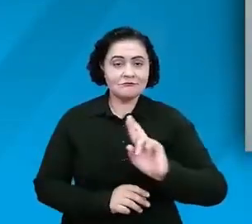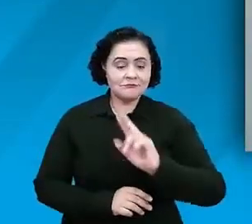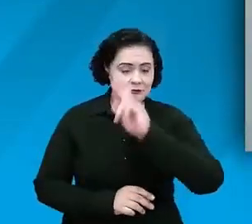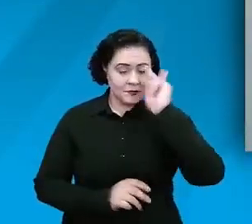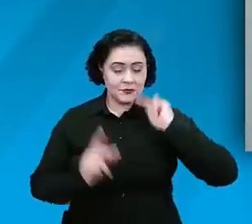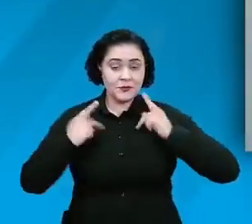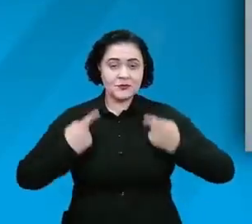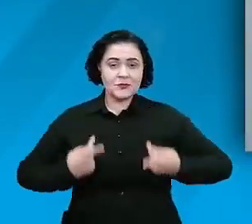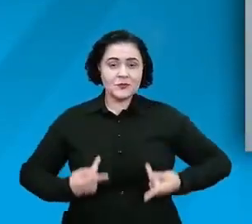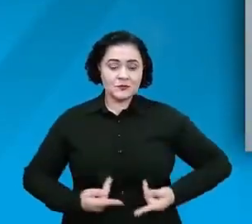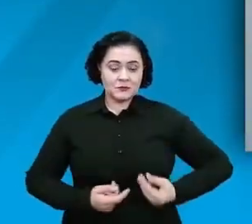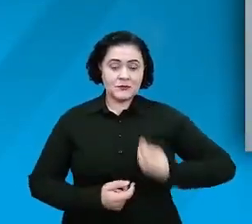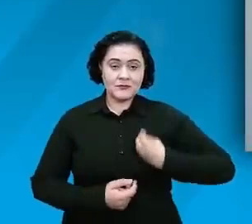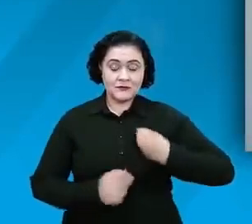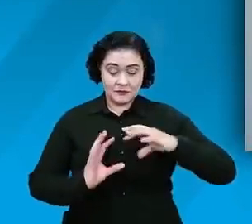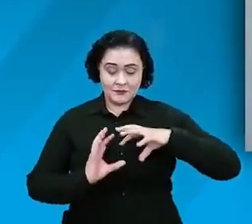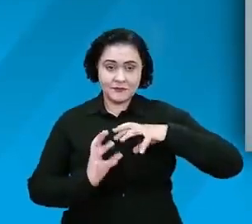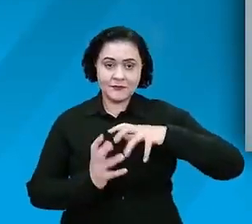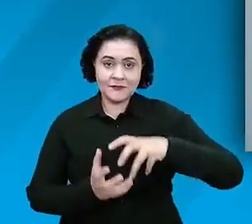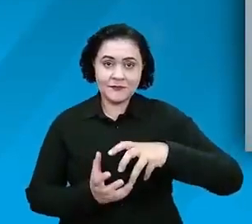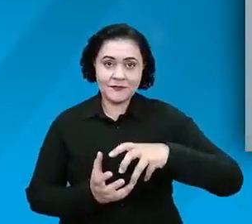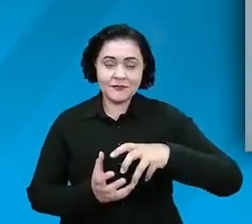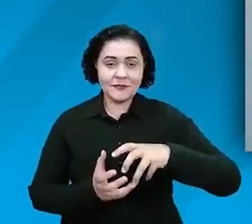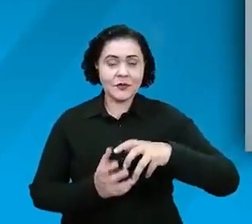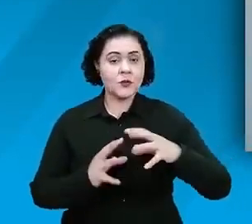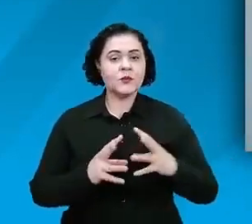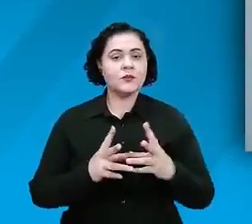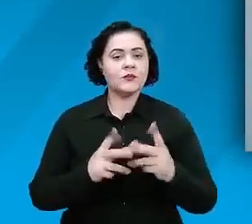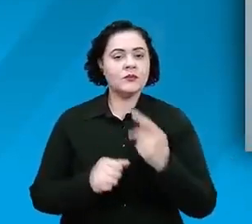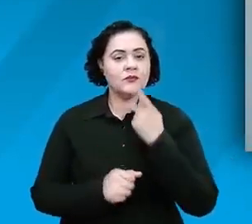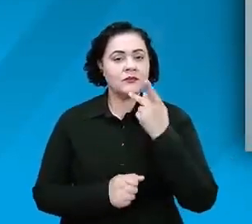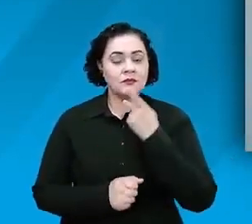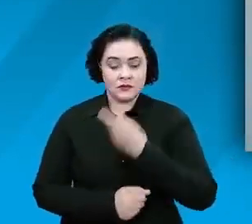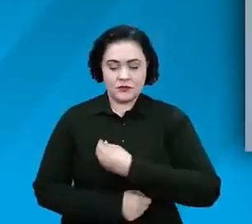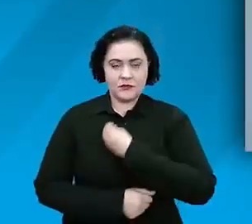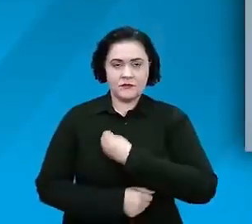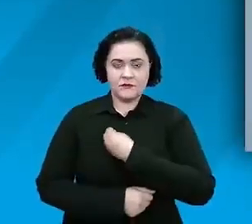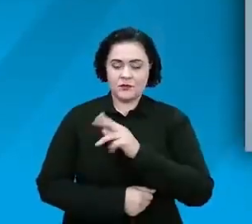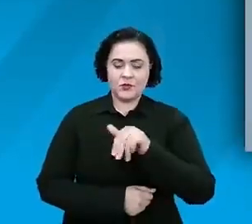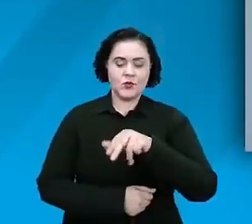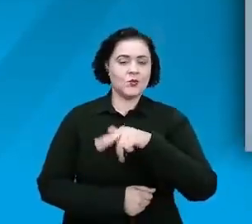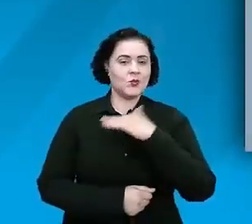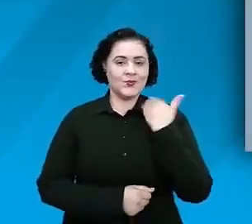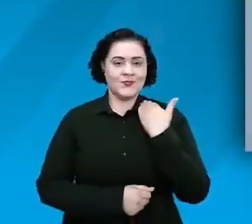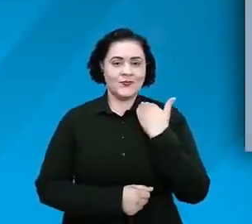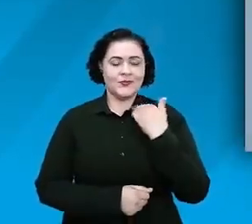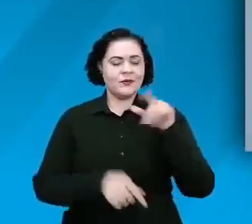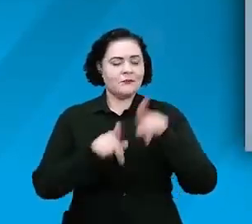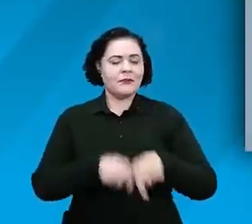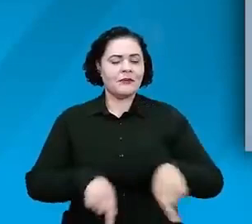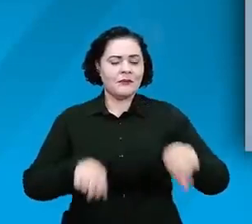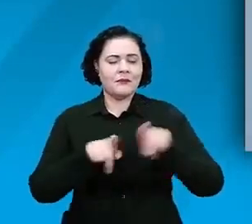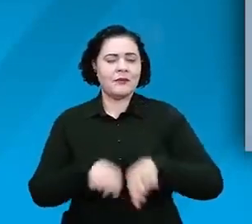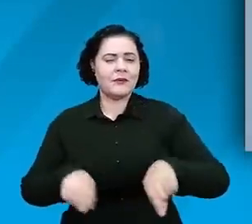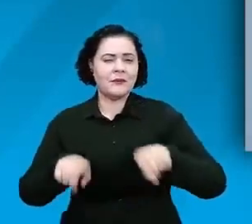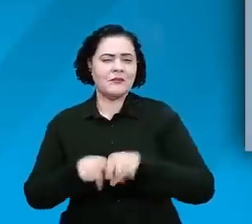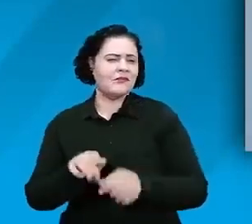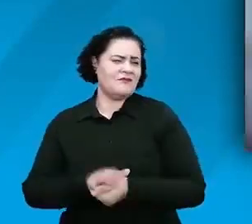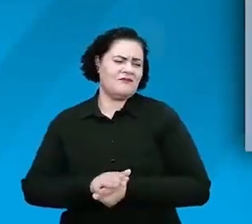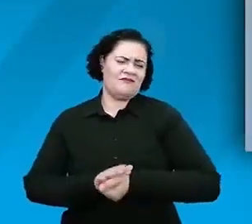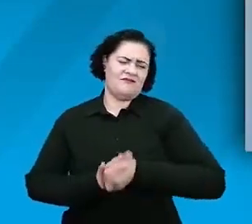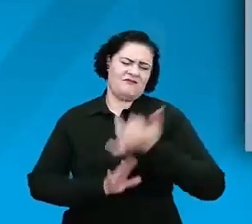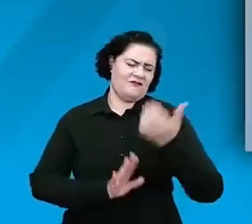concebeu na Terra, todas falavam de que a vida era imortal. Então isso foi repetido, meu